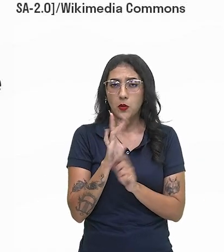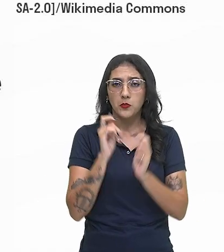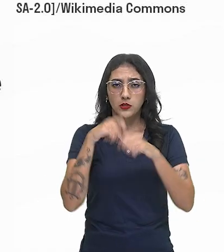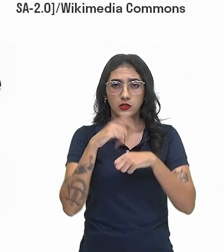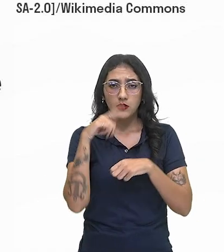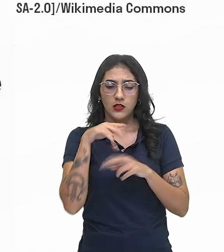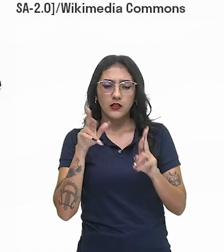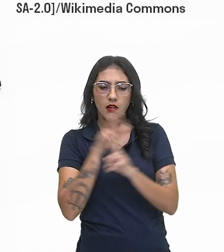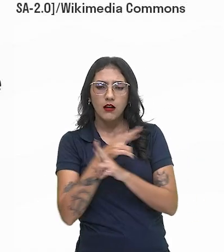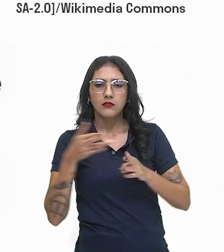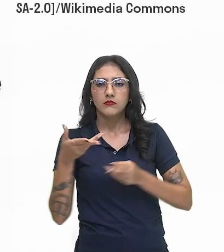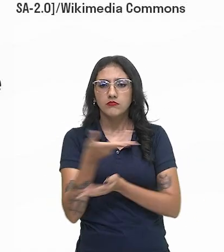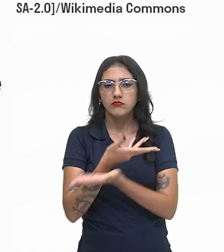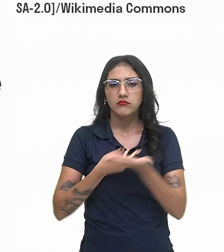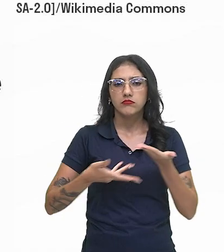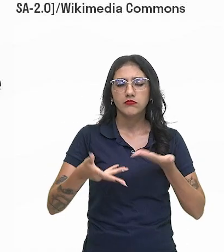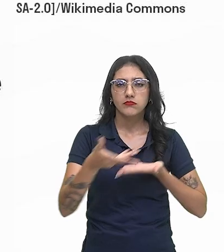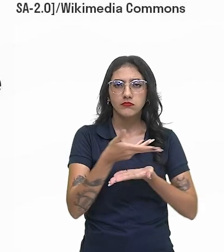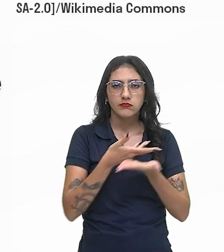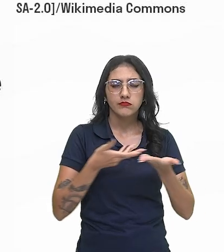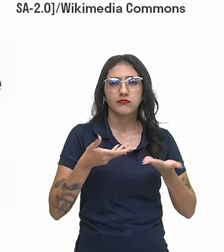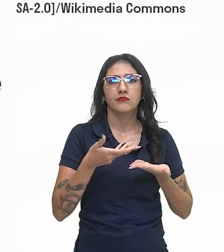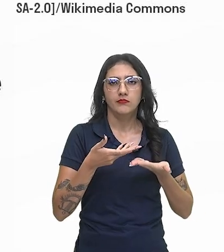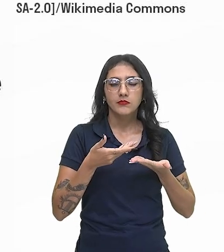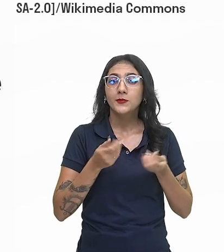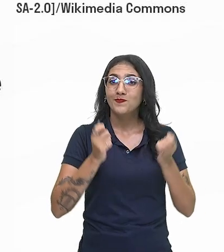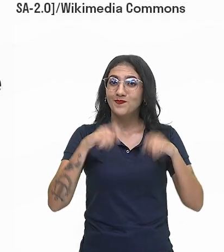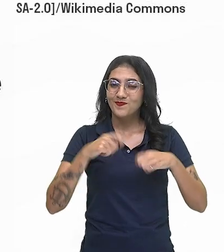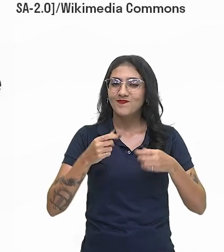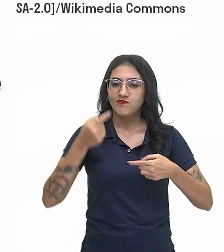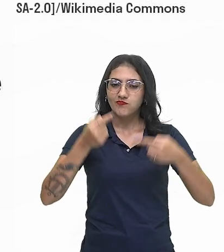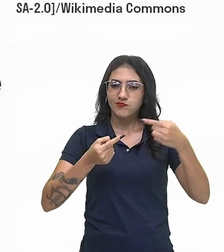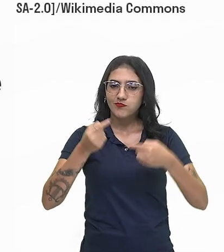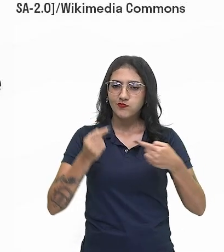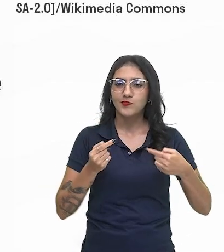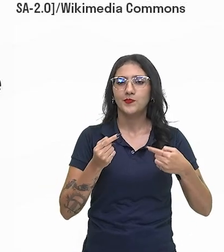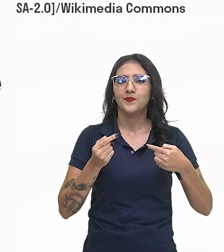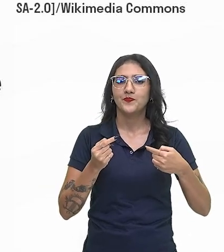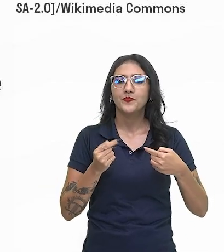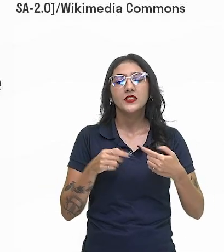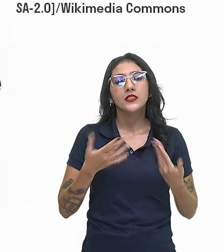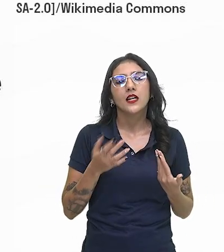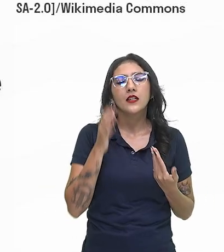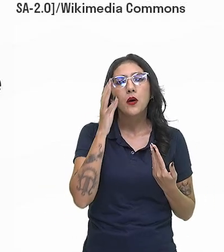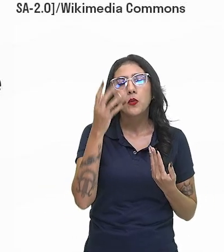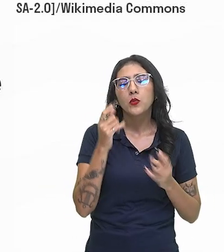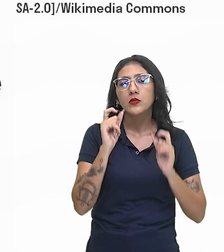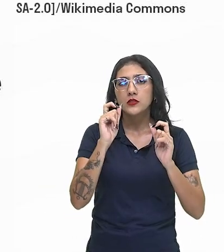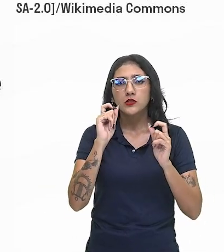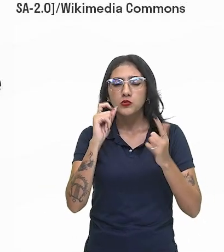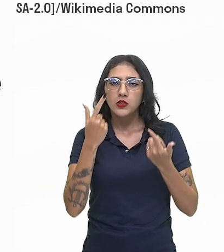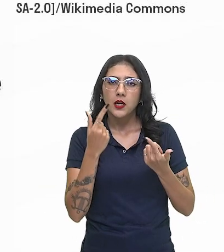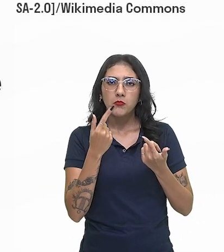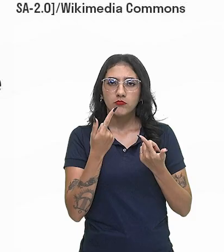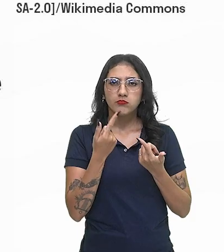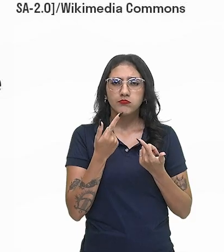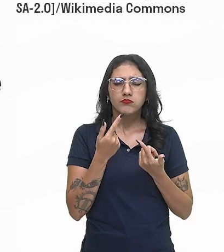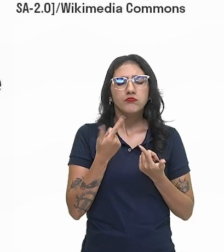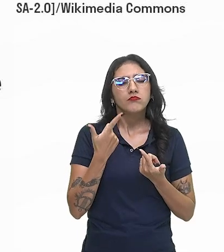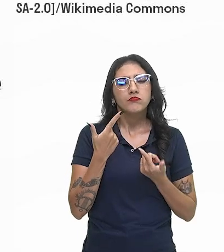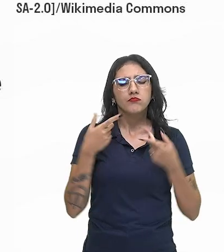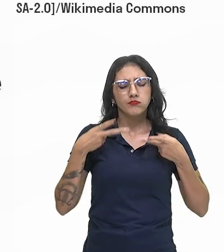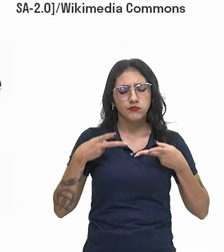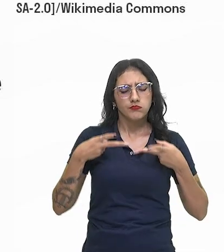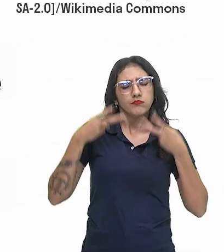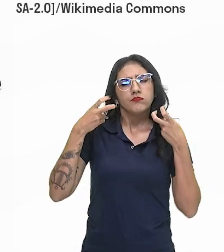se dá através do conflito. Nesse processo acontece um mútuo reconhecimento de si mesmo,